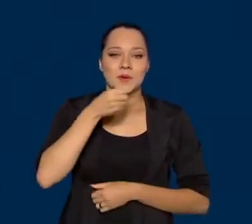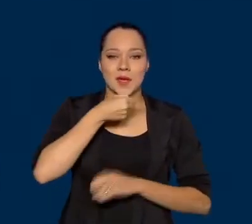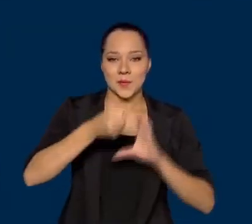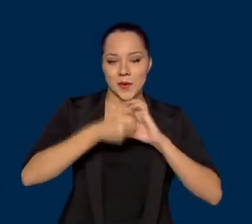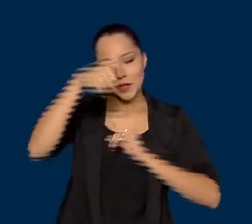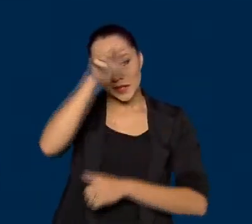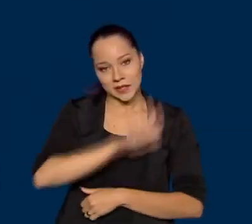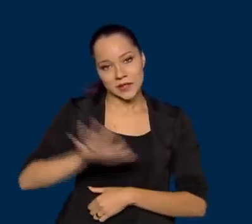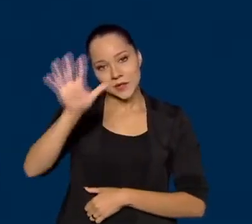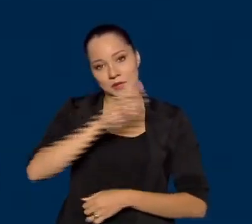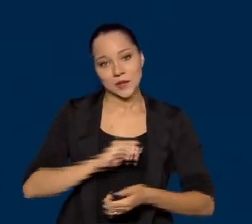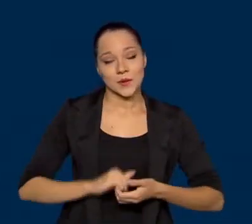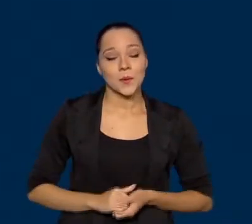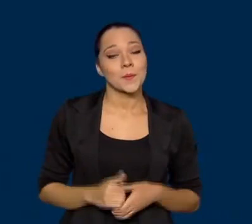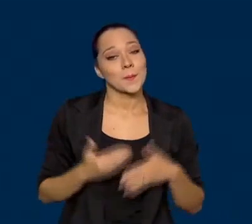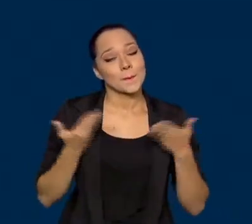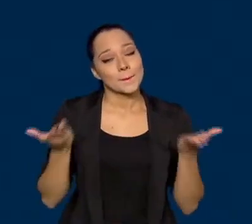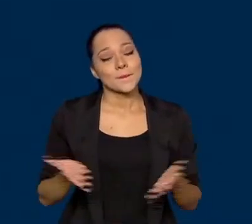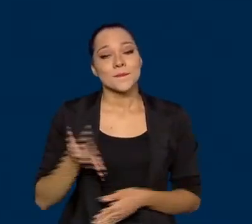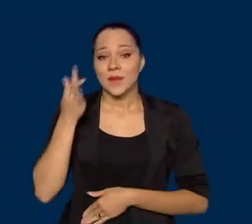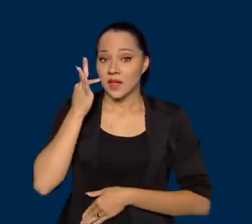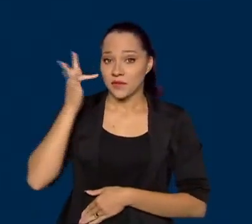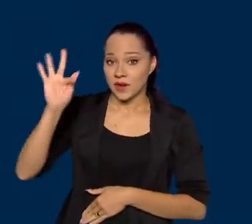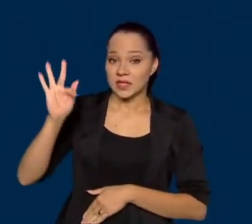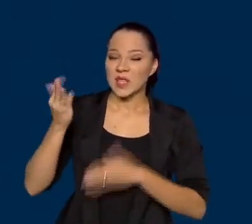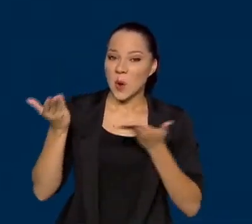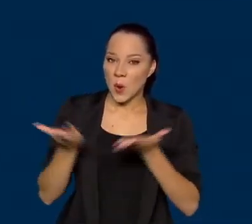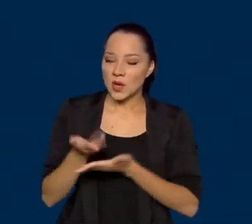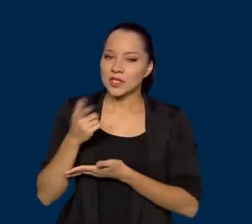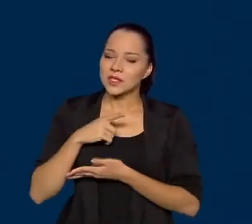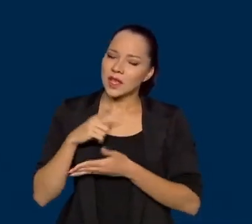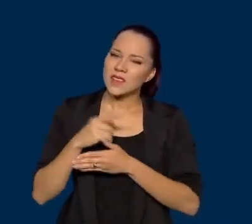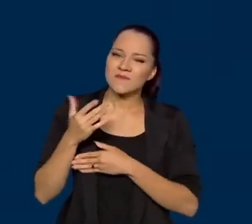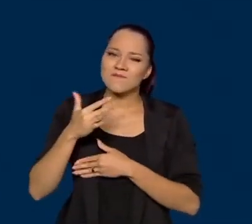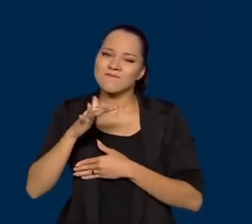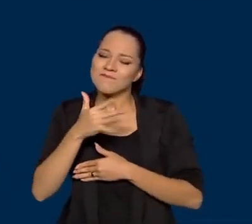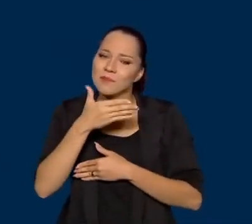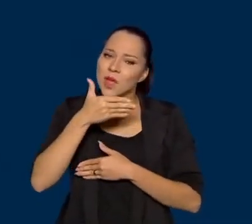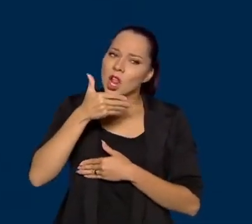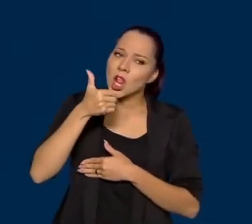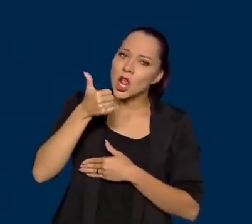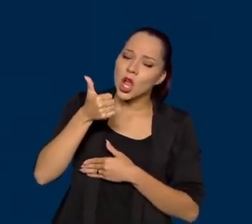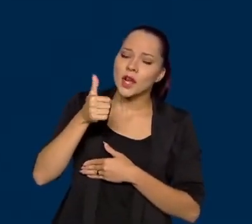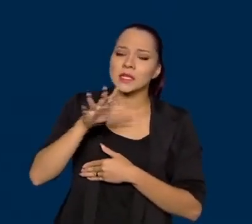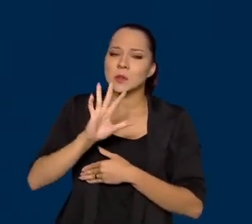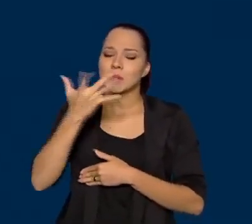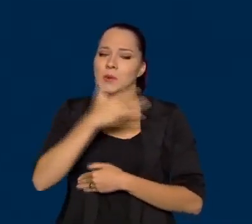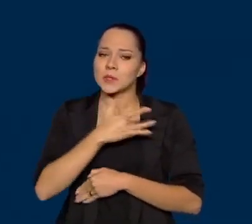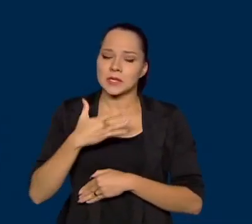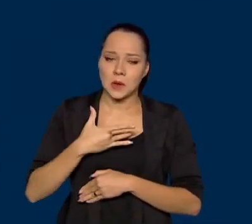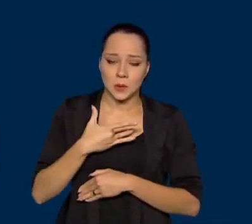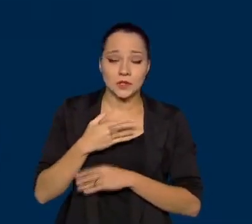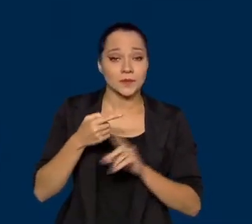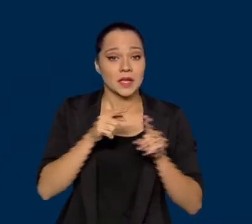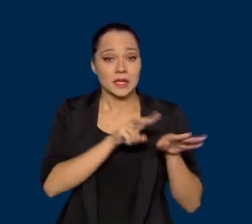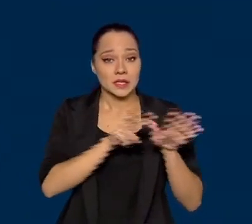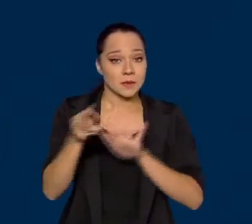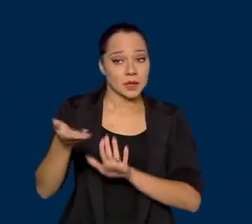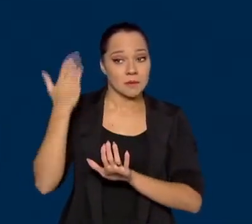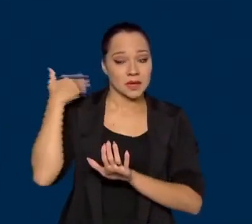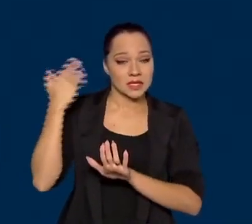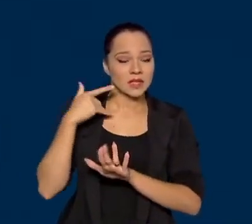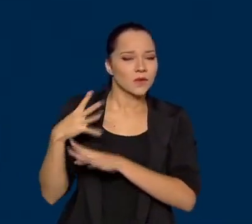Repórter Nacional. É, Miguelzinho, a França registra uma leve melhora na situação sanitária. Na semana passada,